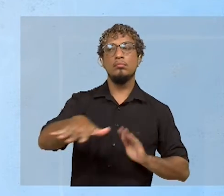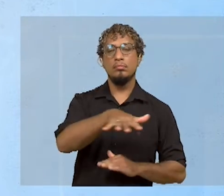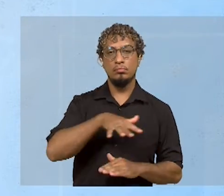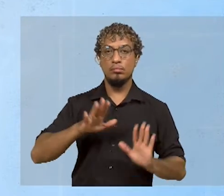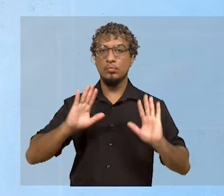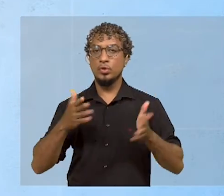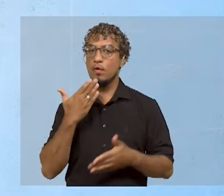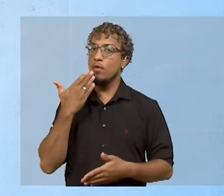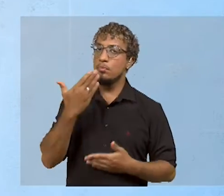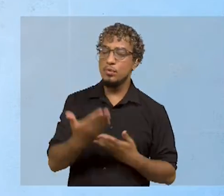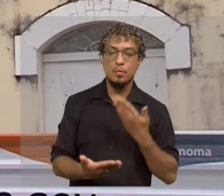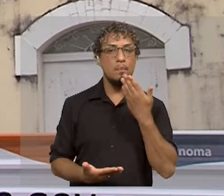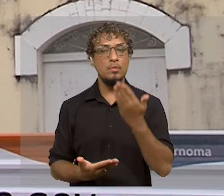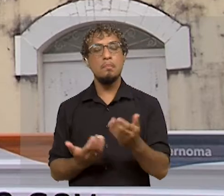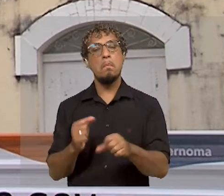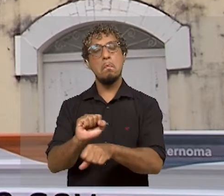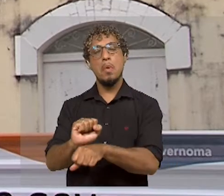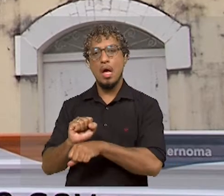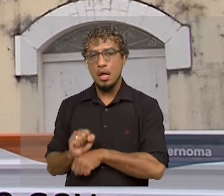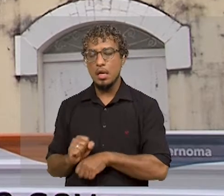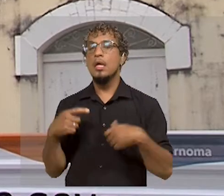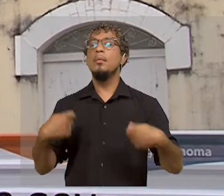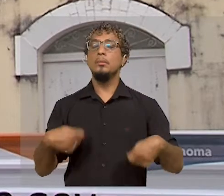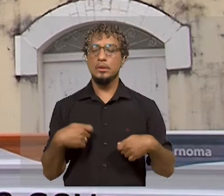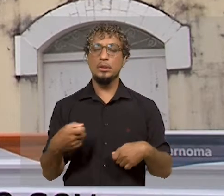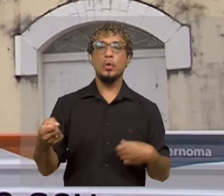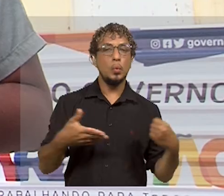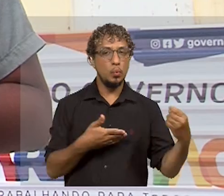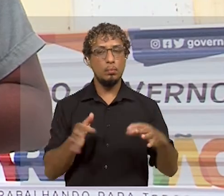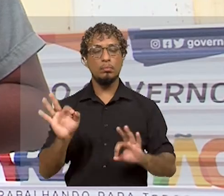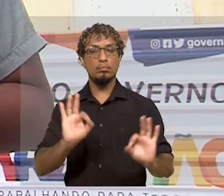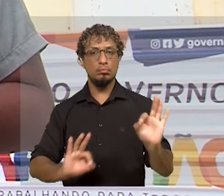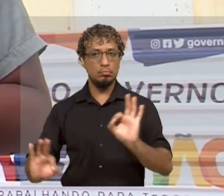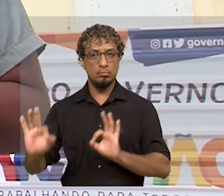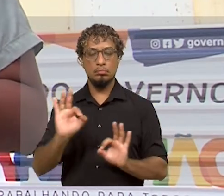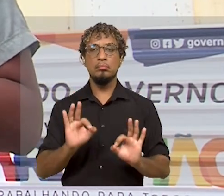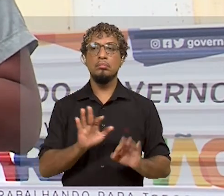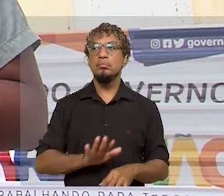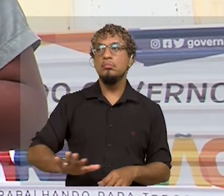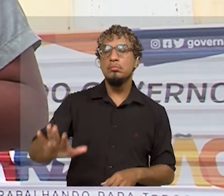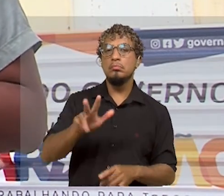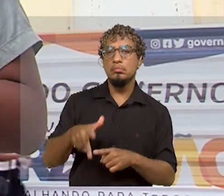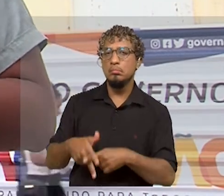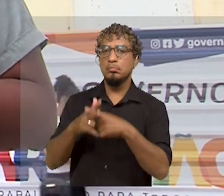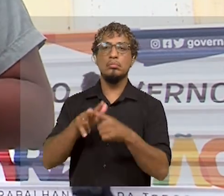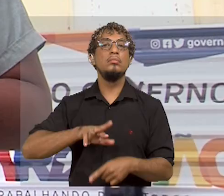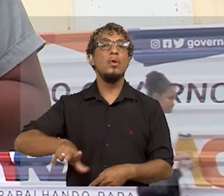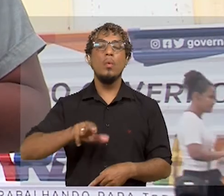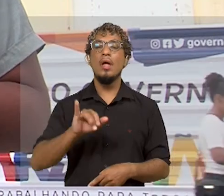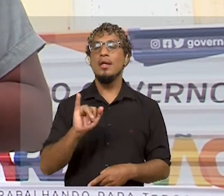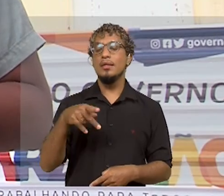foram solicitados ficaram parados então eles precisam ser atualizados todos esses paros não são de infraestrutura mas